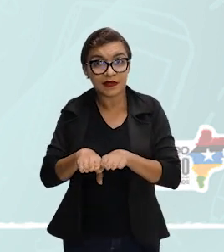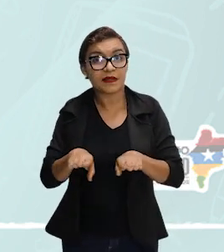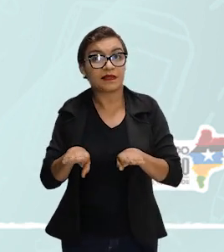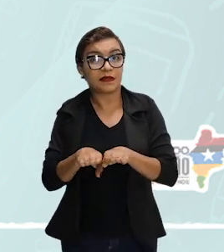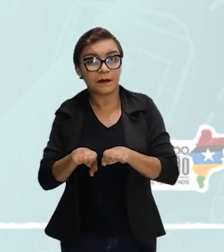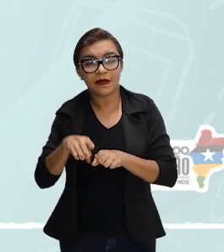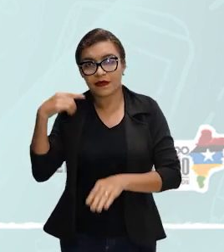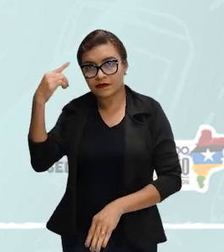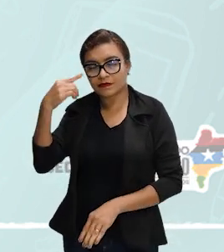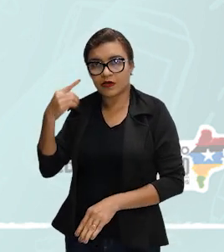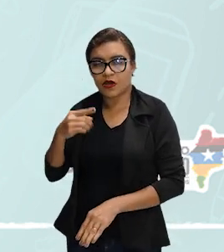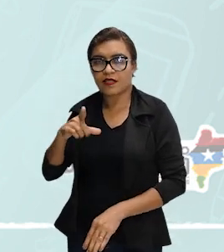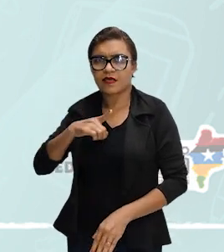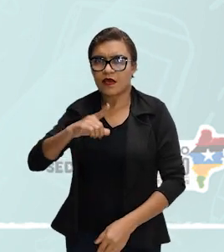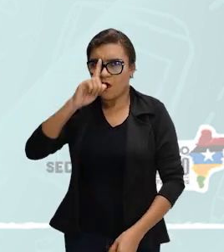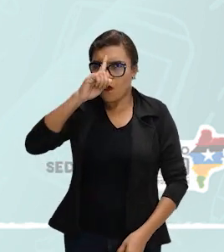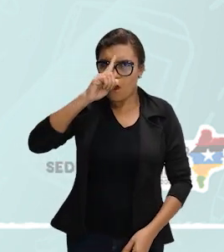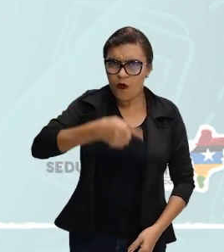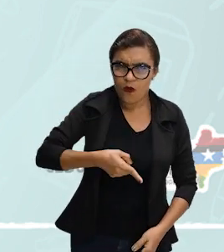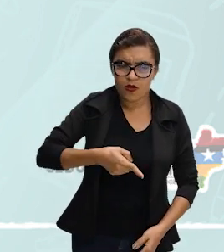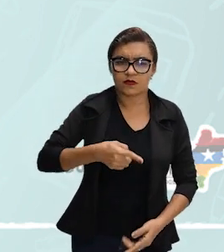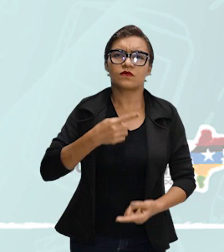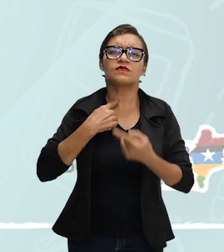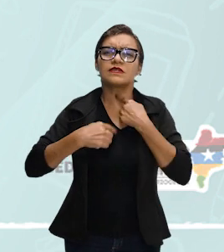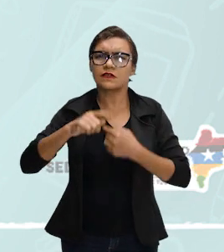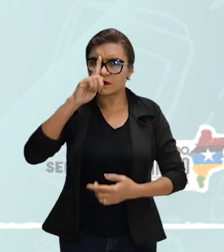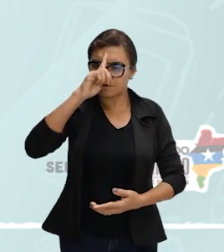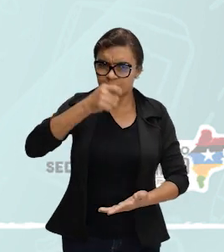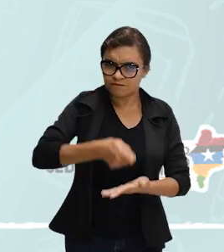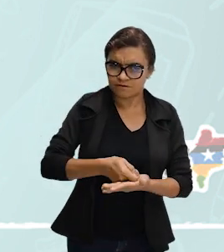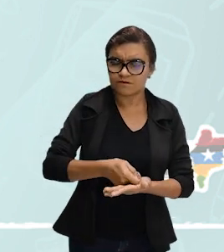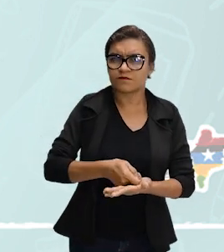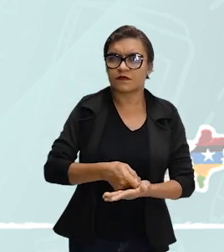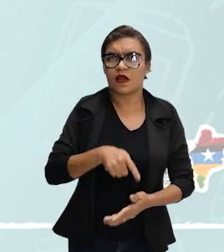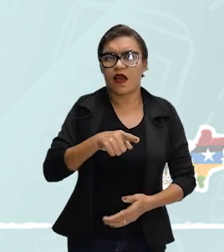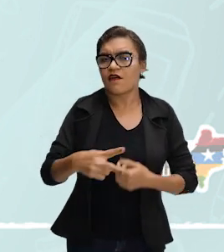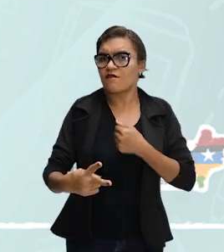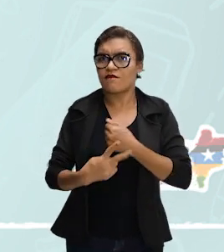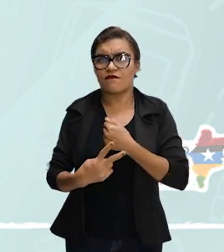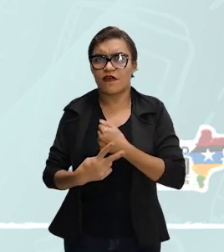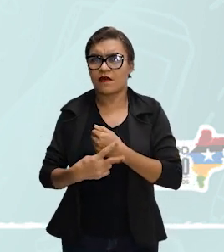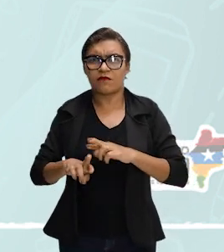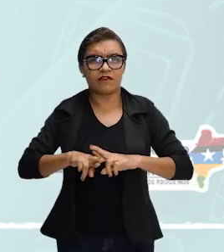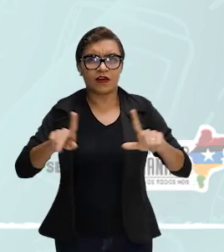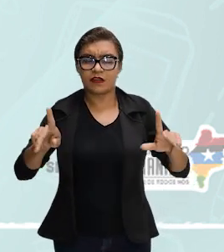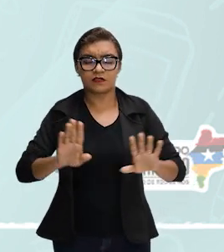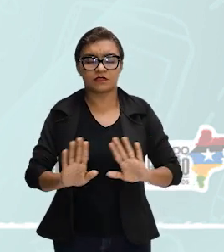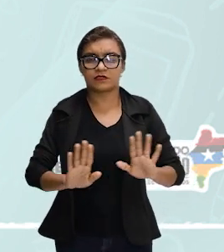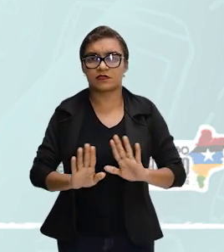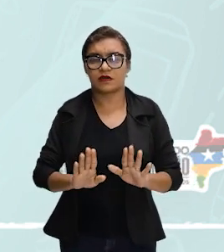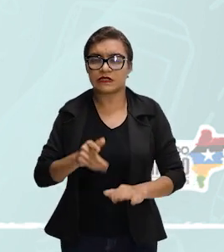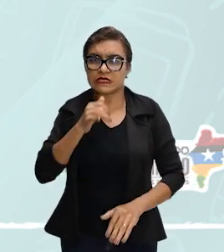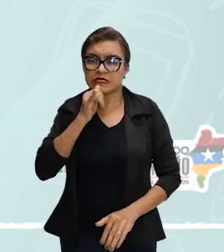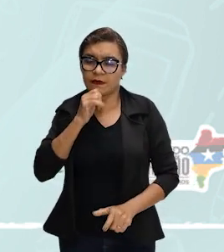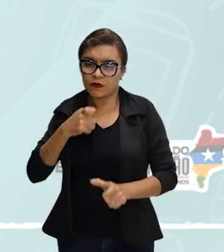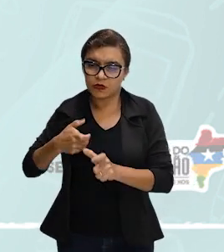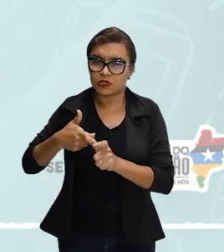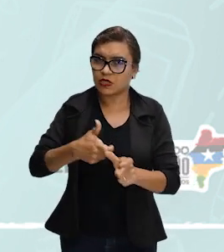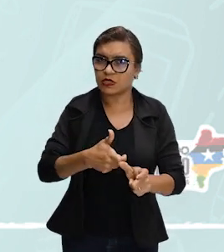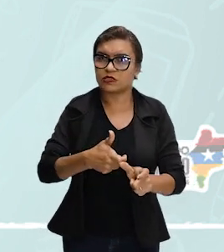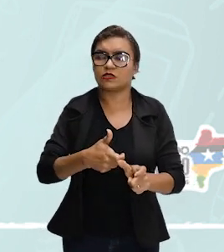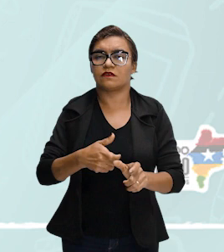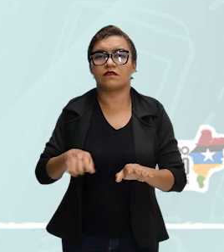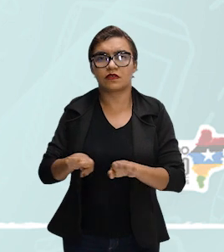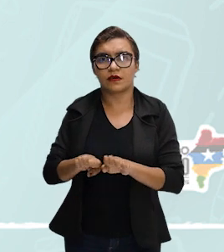uma ordem, tá? Um desejo. O imperativo não contém tempo verbal distinto, como o indicativo e como